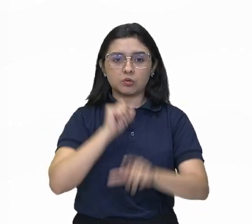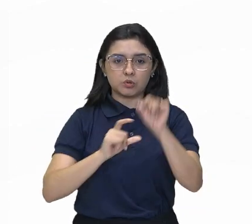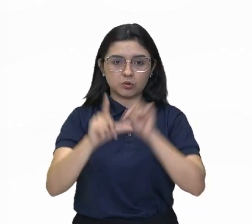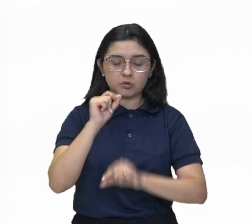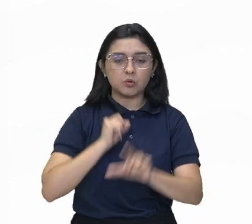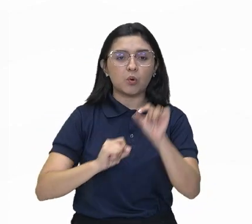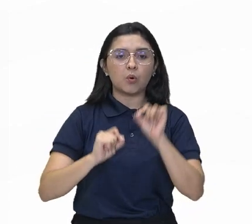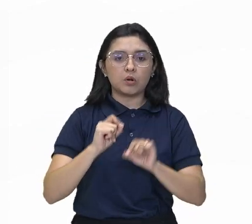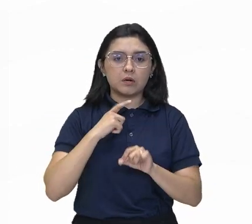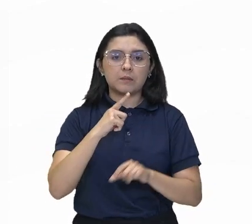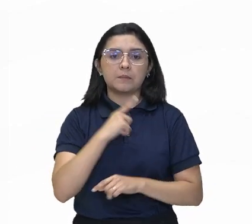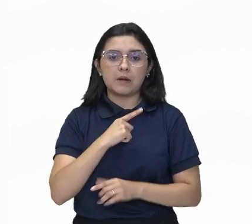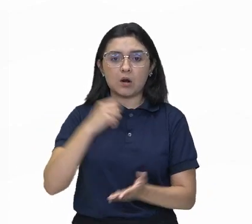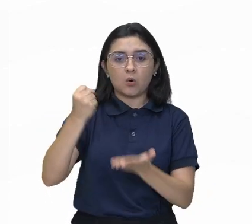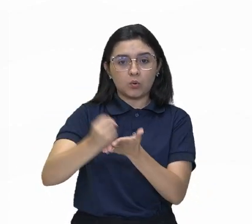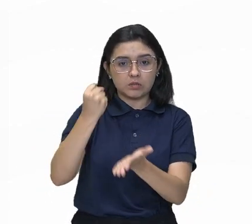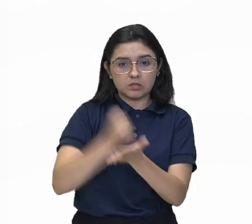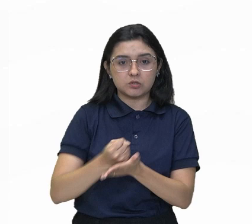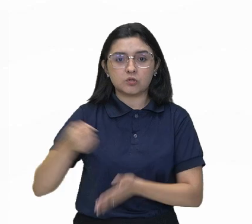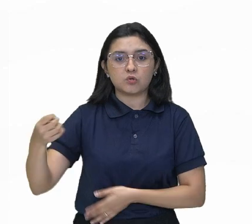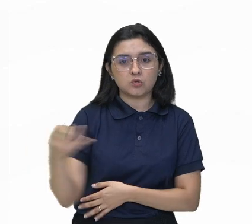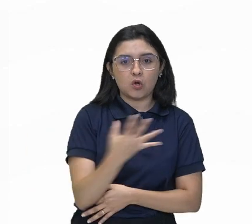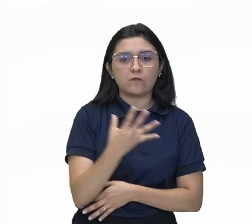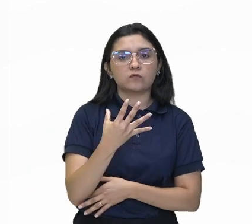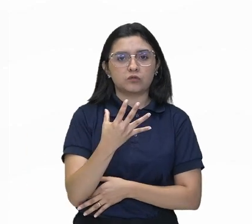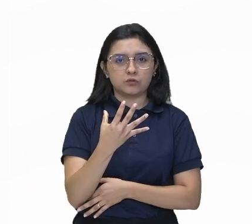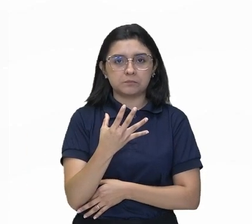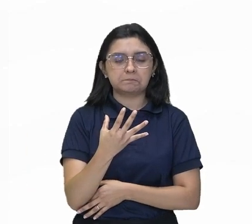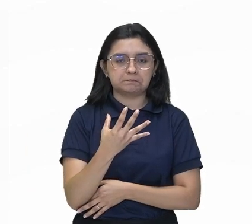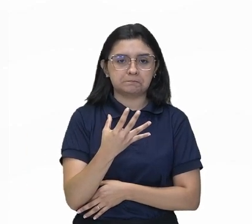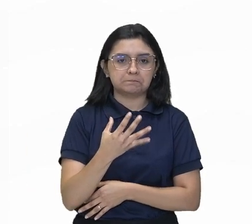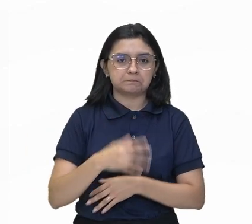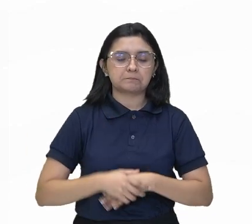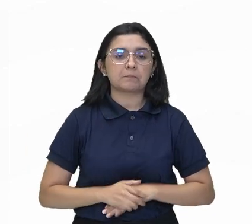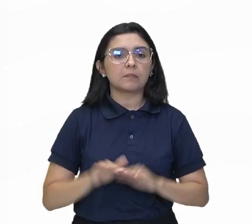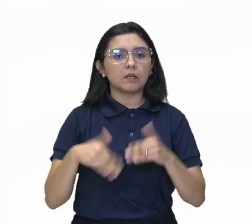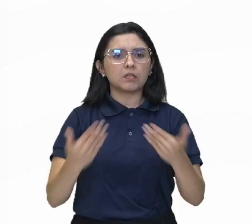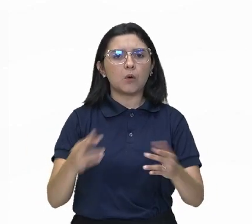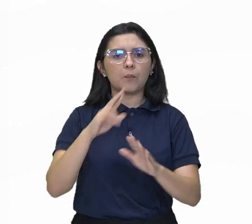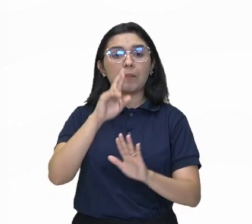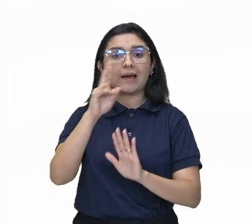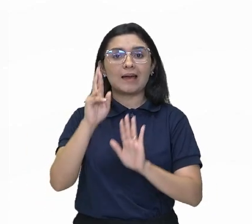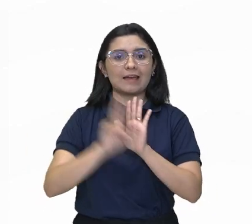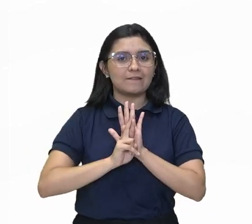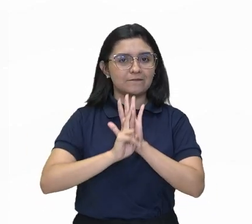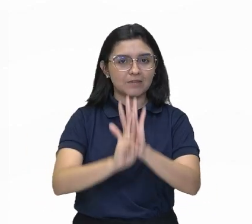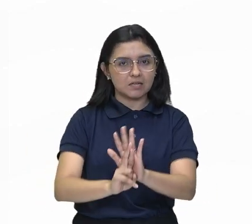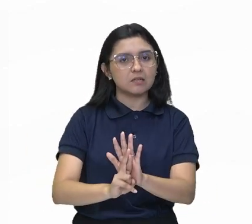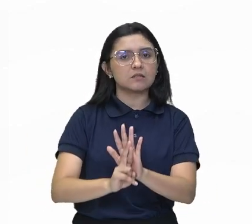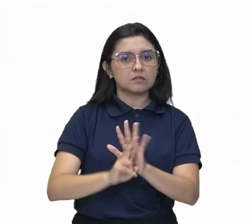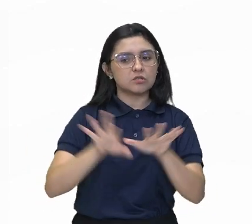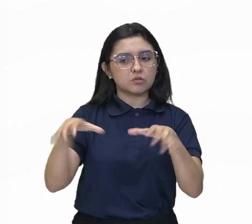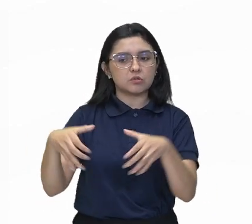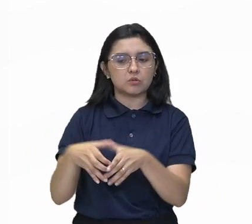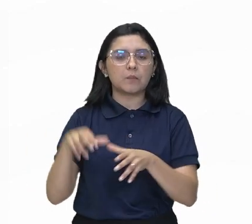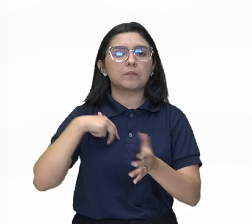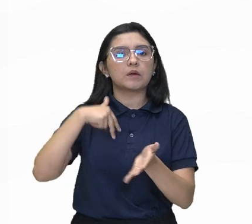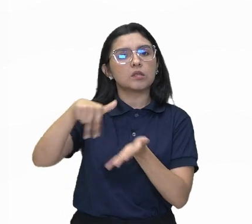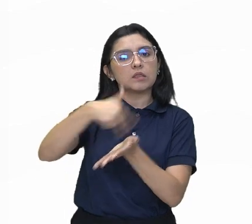para renovação e contratação de trabalho. É uma referência, tá, em